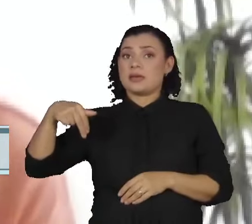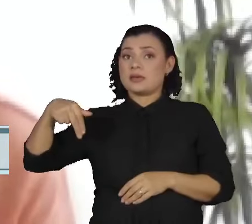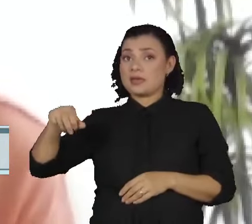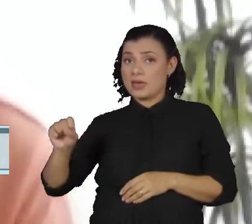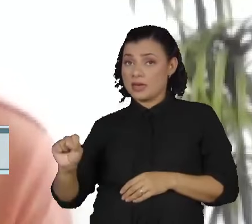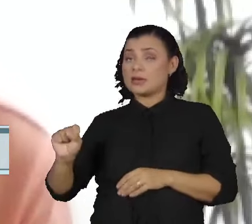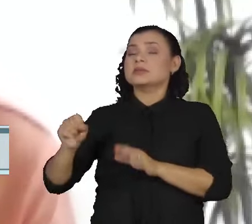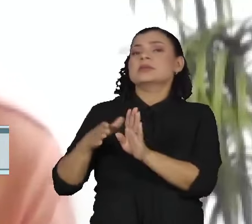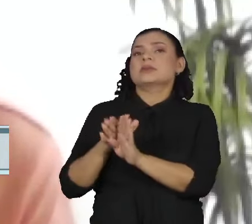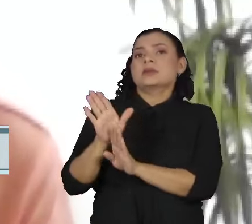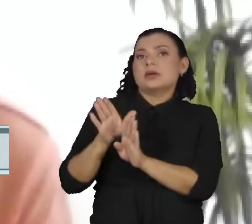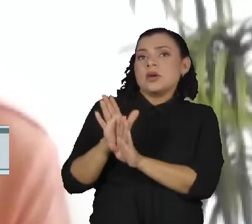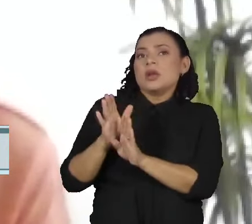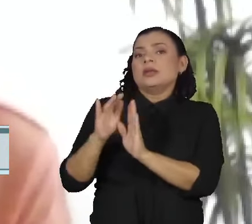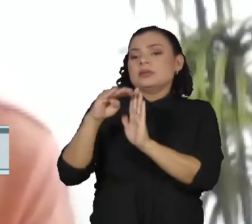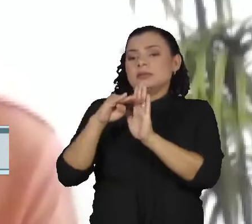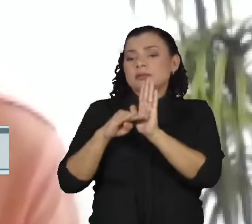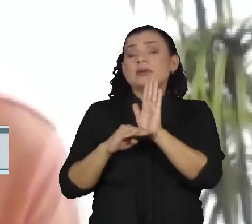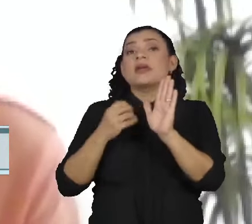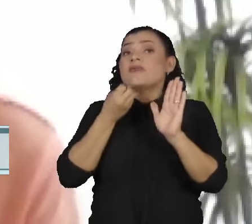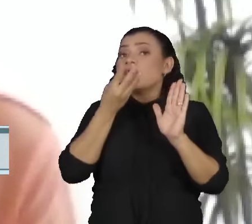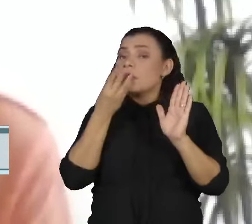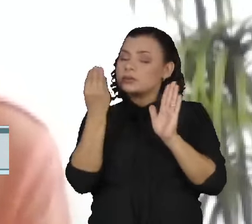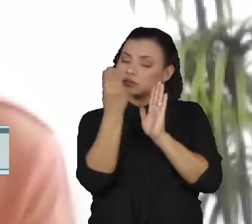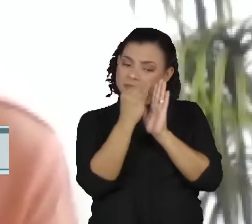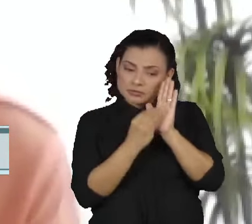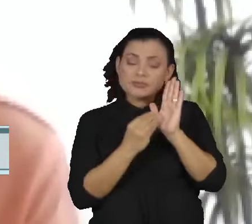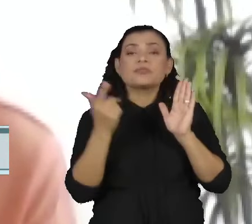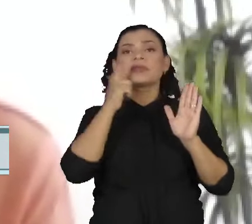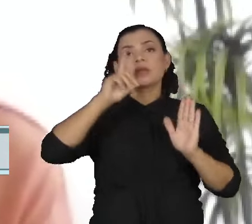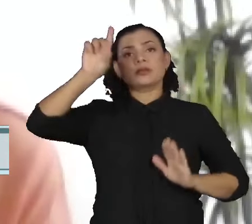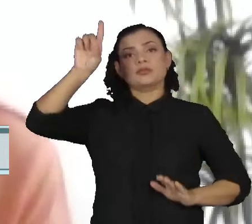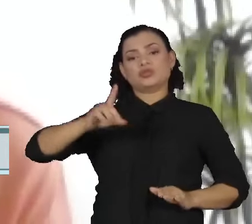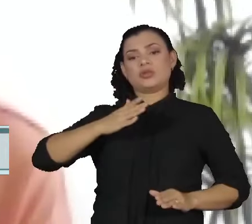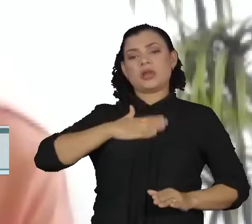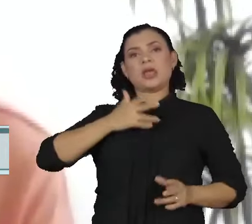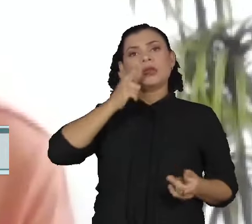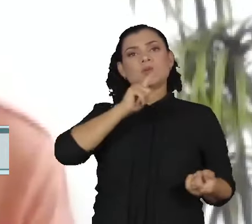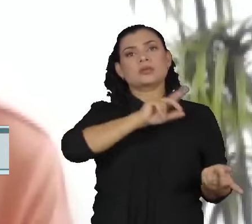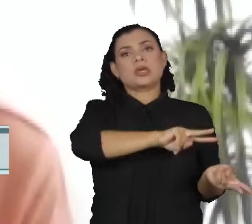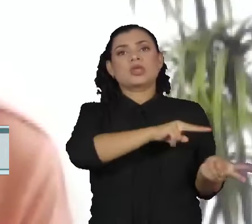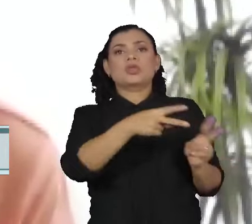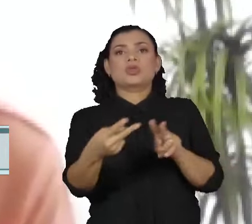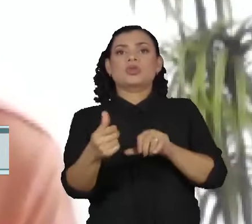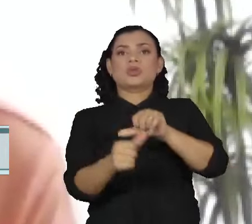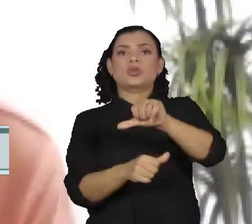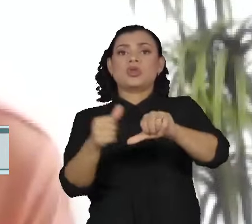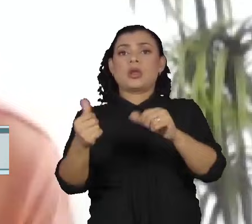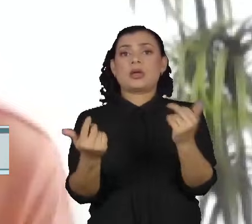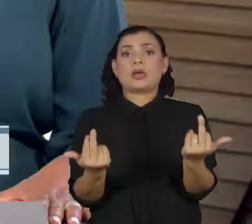ANS, coloque lá os dados do plano dele e exerça esse direito que é de fazer a troca do plano para um plano equivalente.